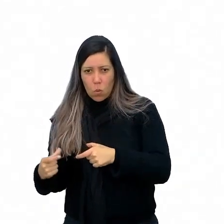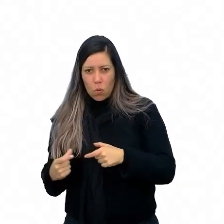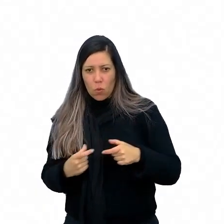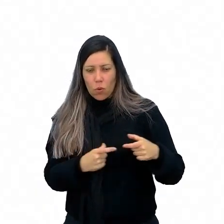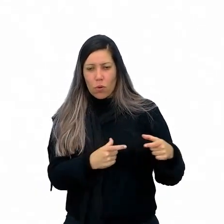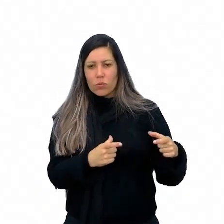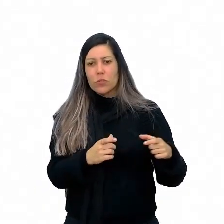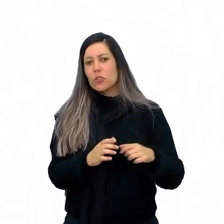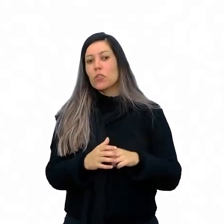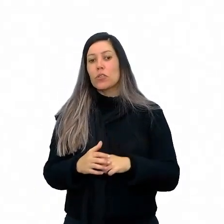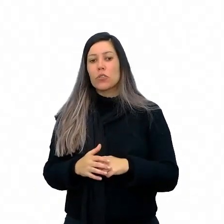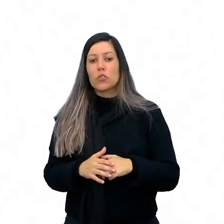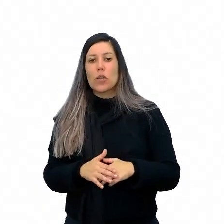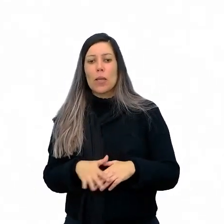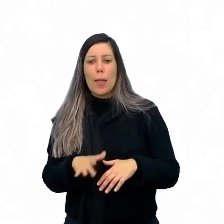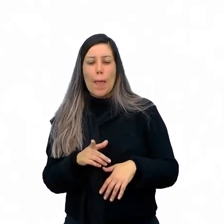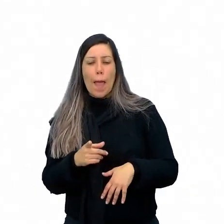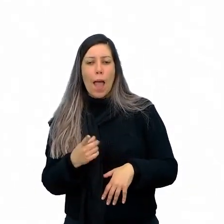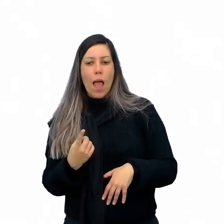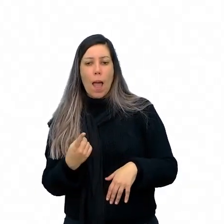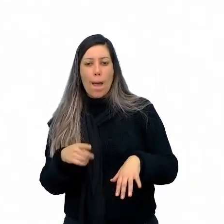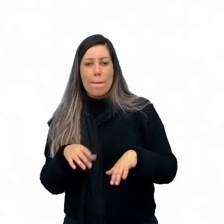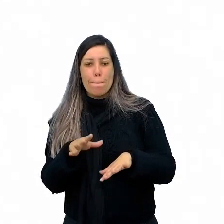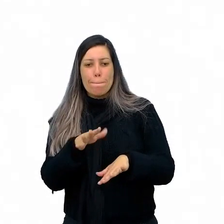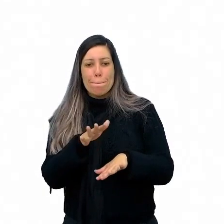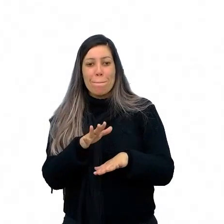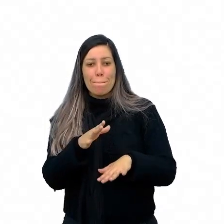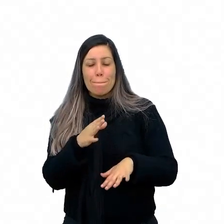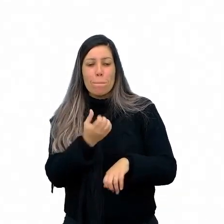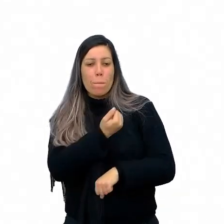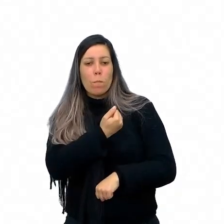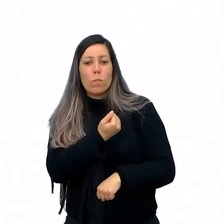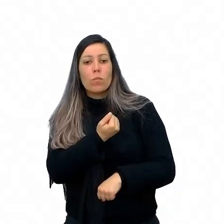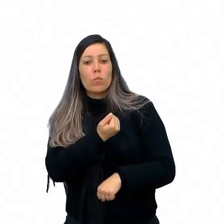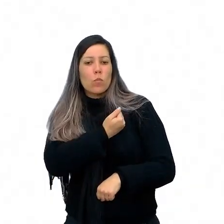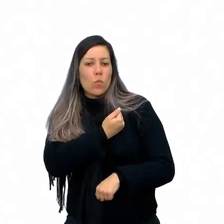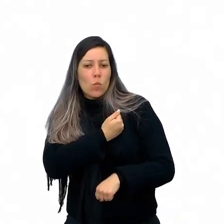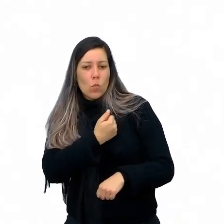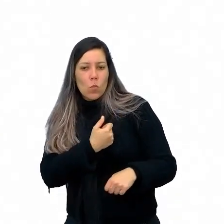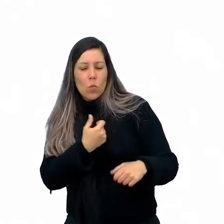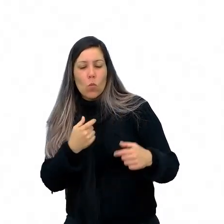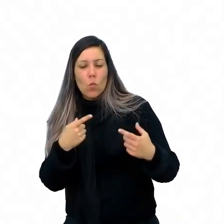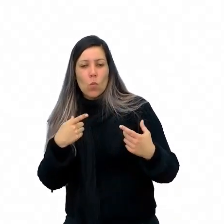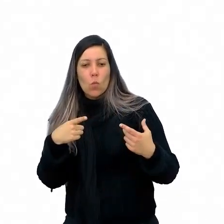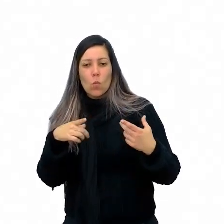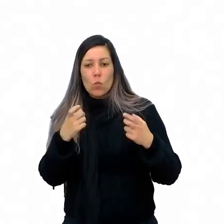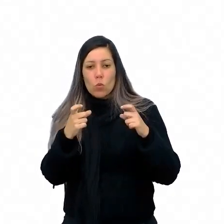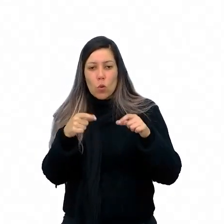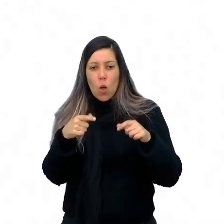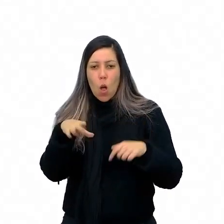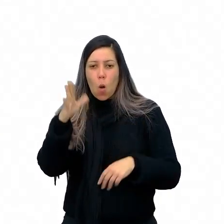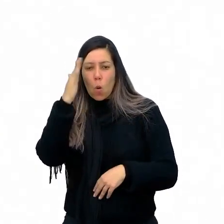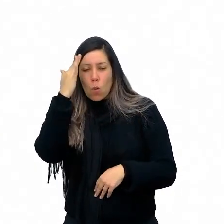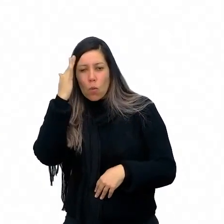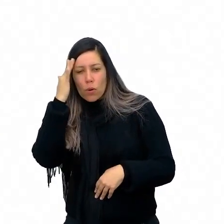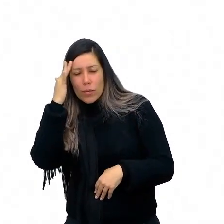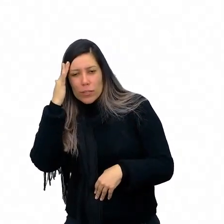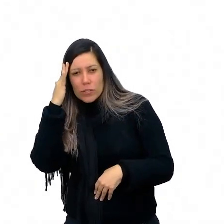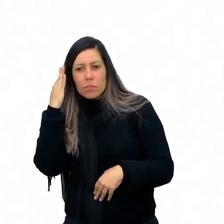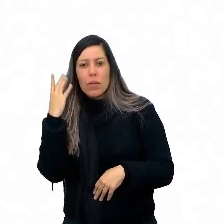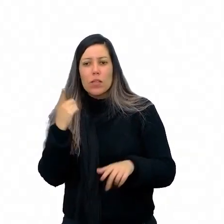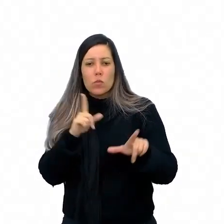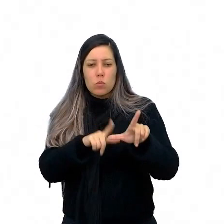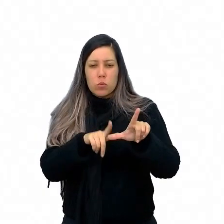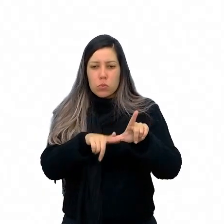que a unidade temática também é a unidade temática números. O objeto de conhecimento são as equações algébricas de números